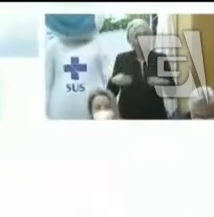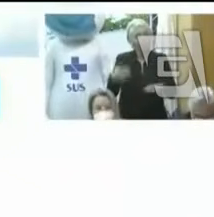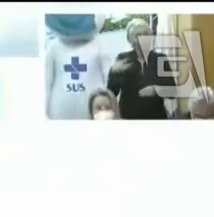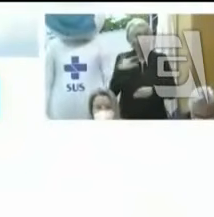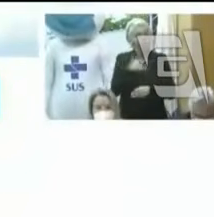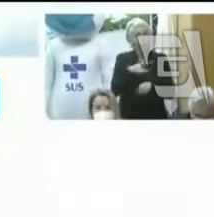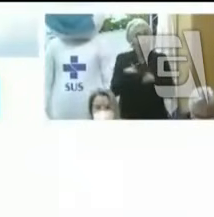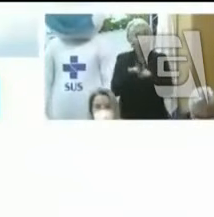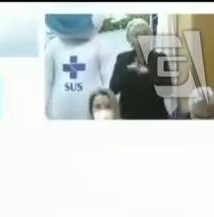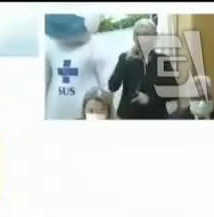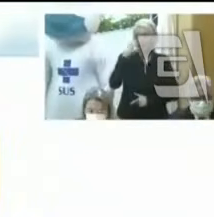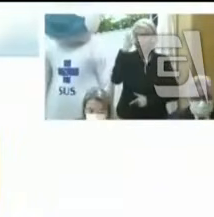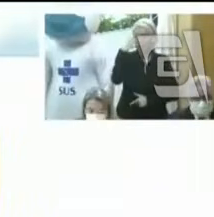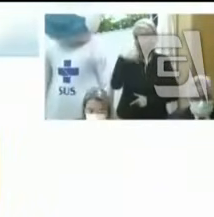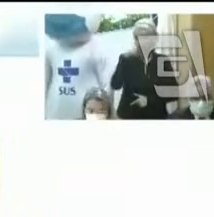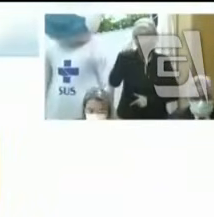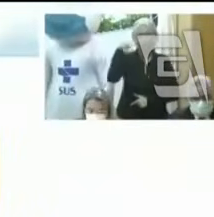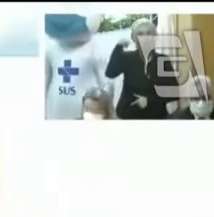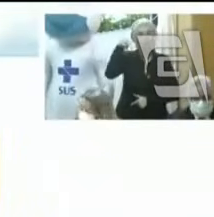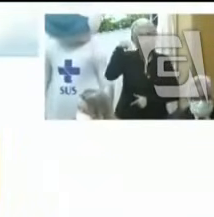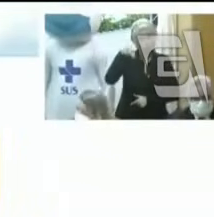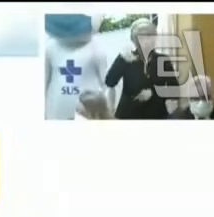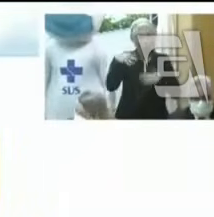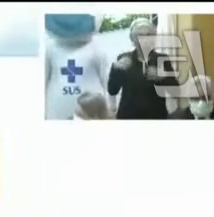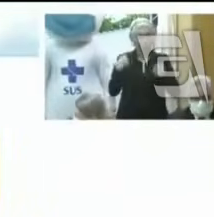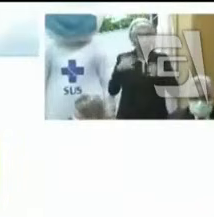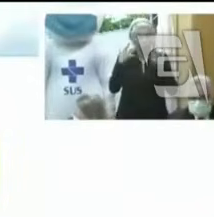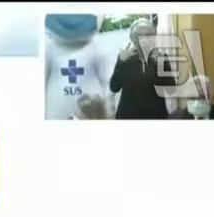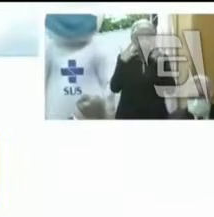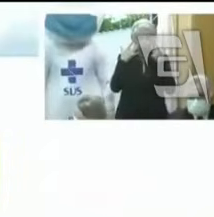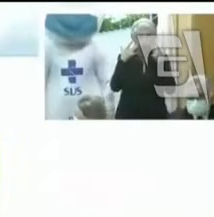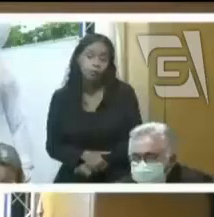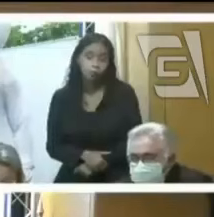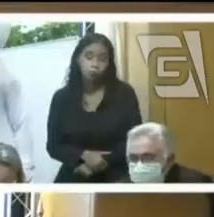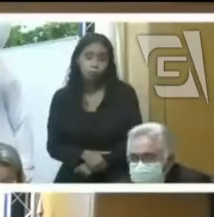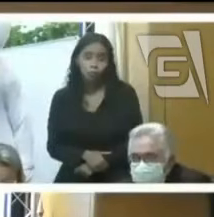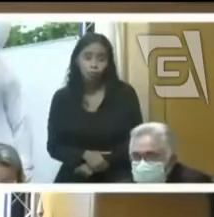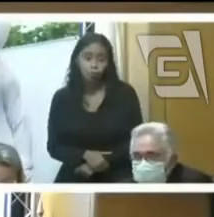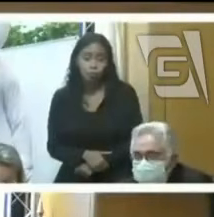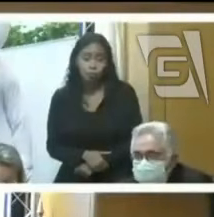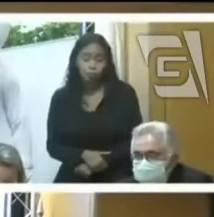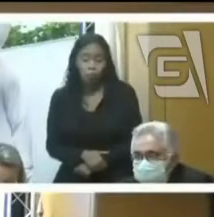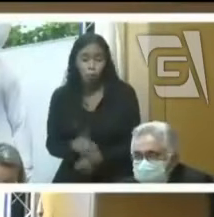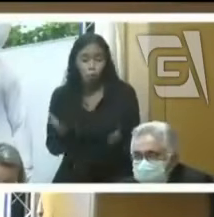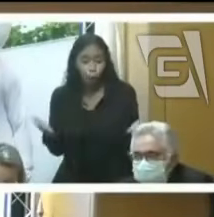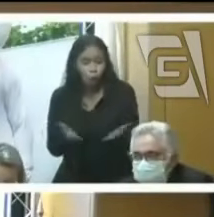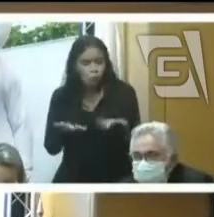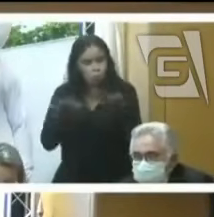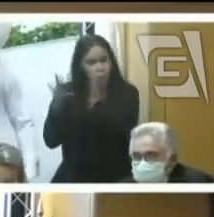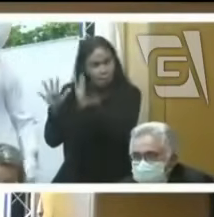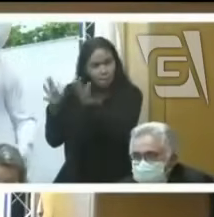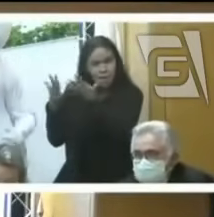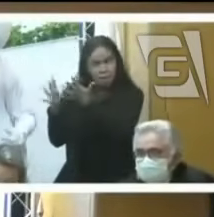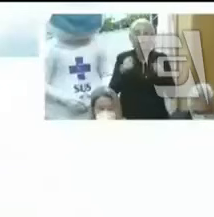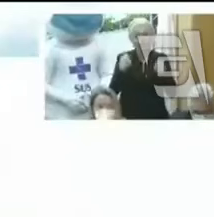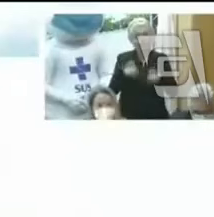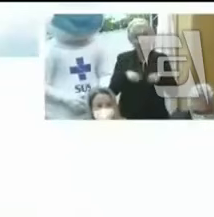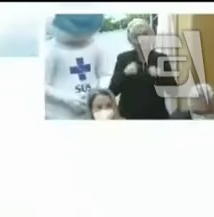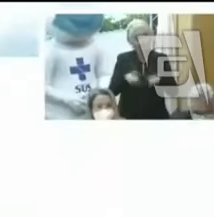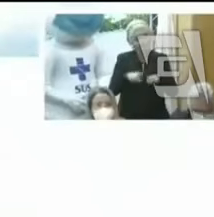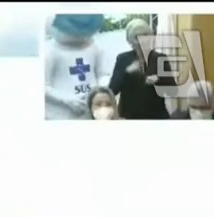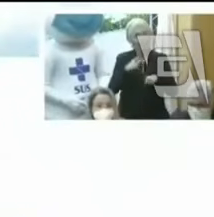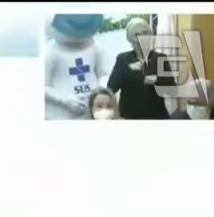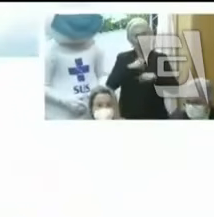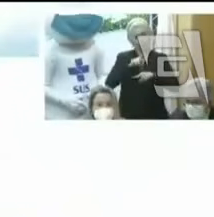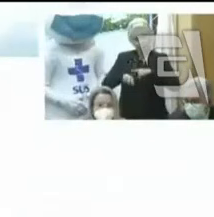grande quantidade de pessoas que deveriam ter recebido a segunda aplicação e com a autorização para dar cobertura do